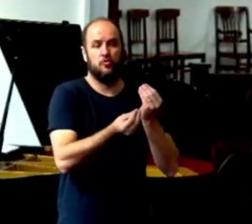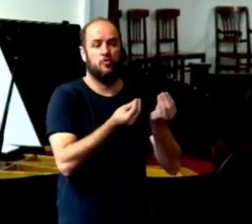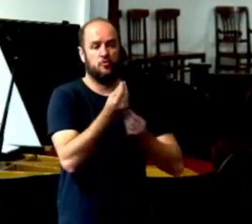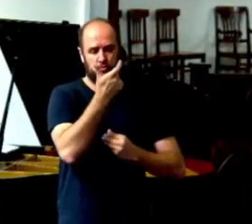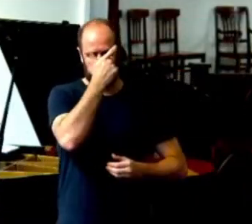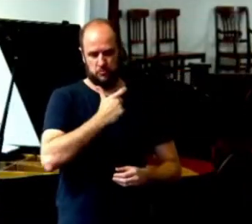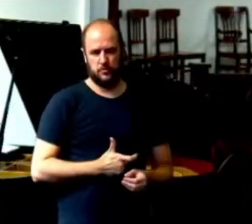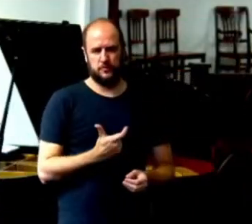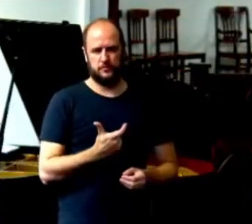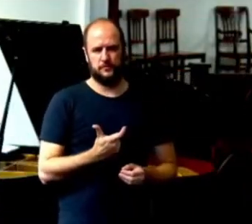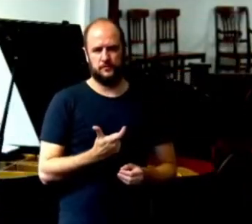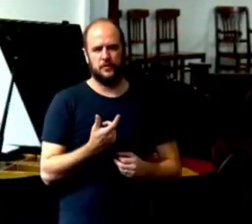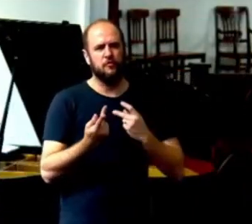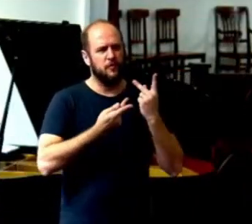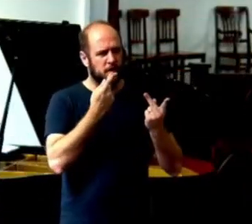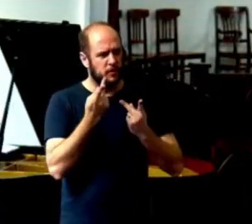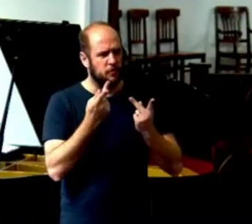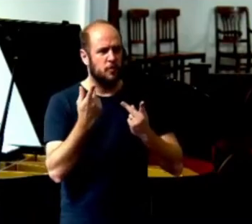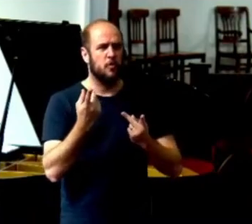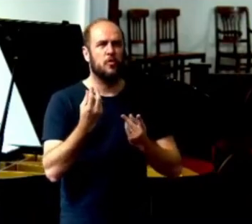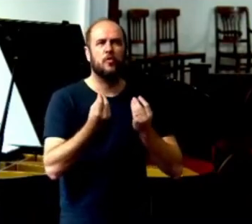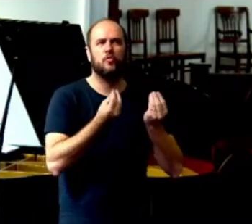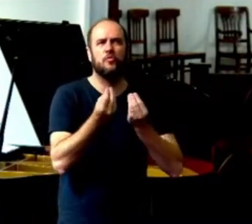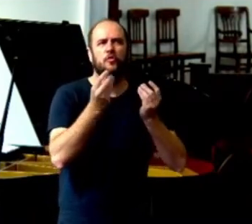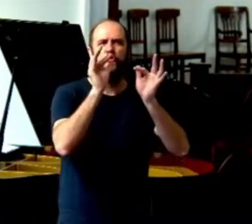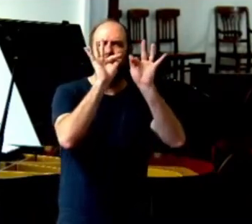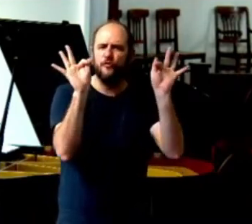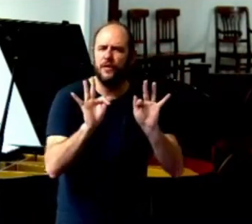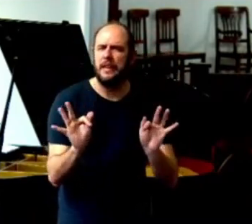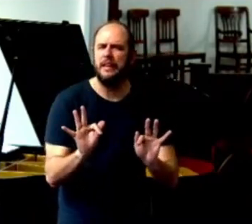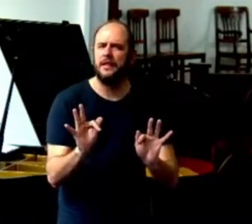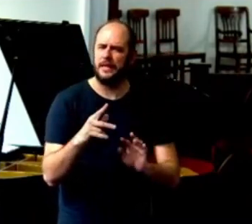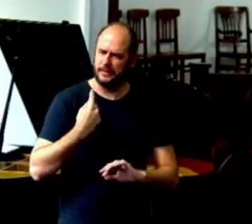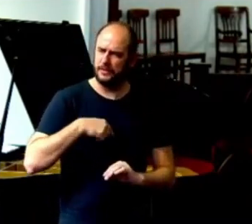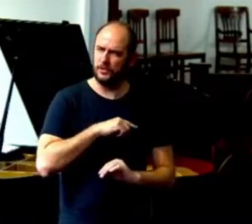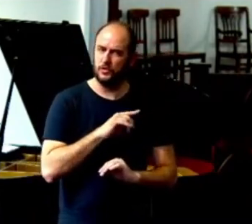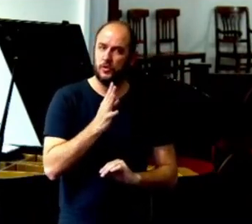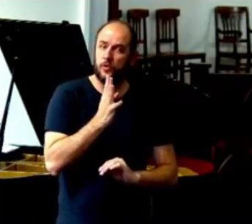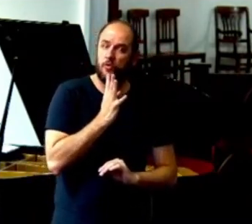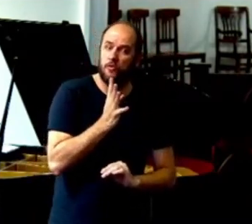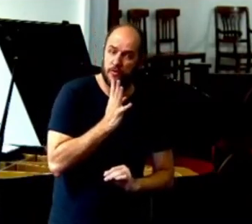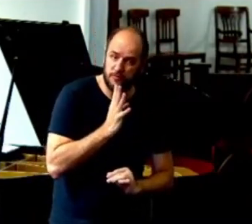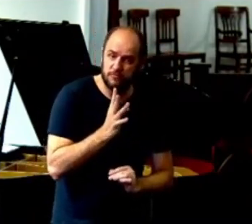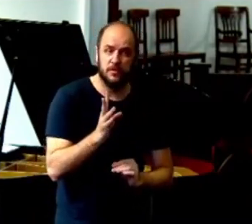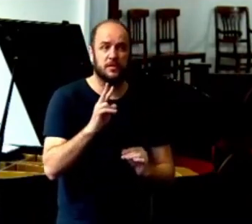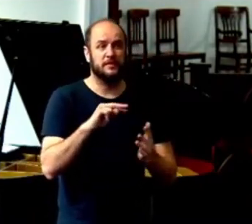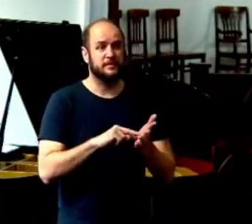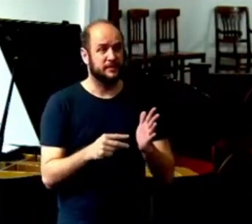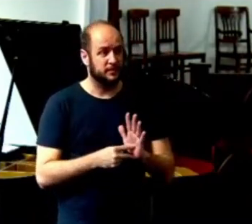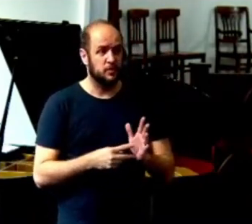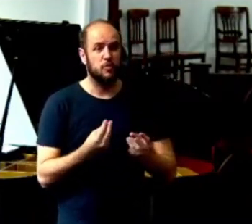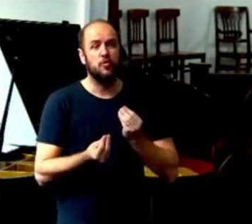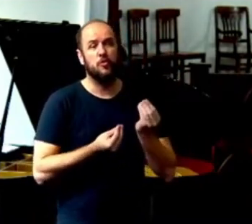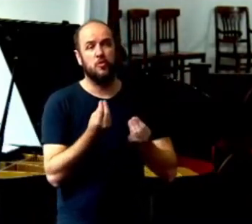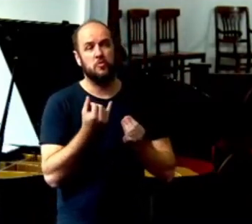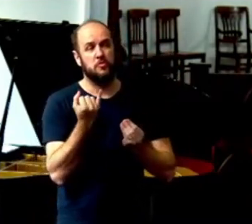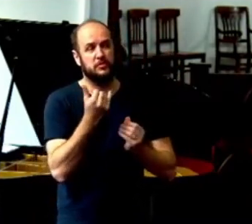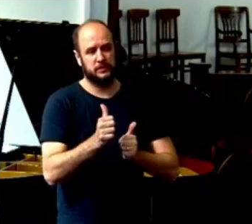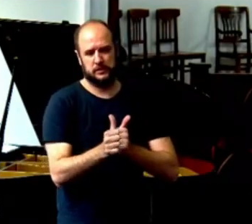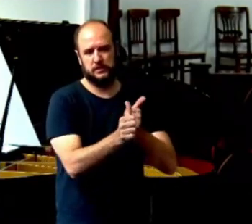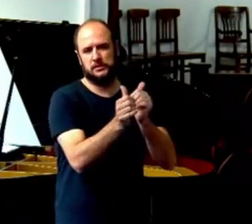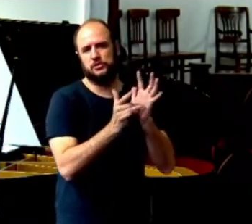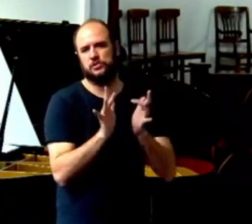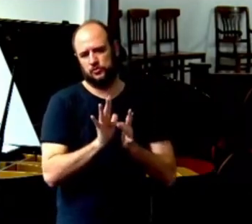Jesus. Com as bem-aventuranças, nós conhecemos mais do que significa ser um discípulo de Jesus,